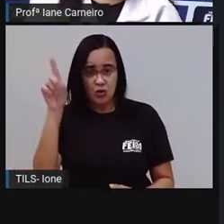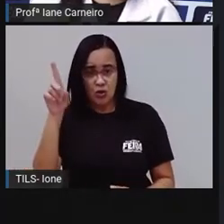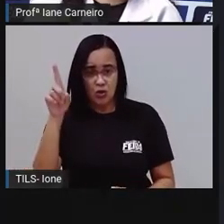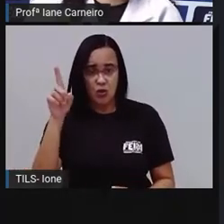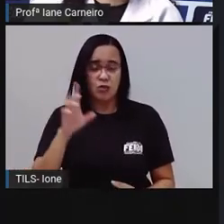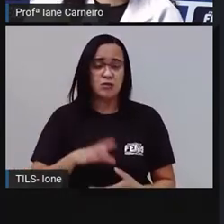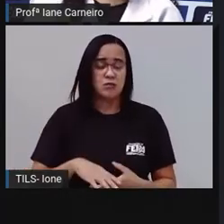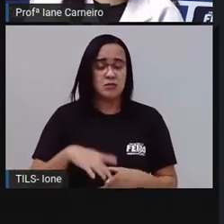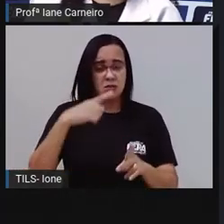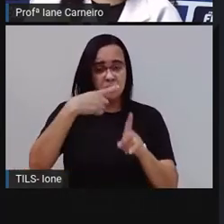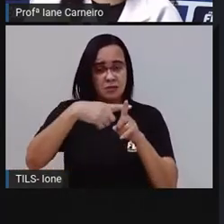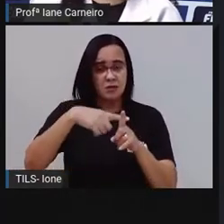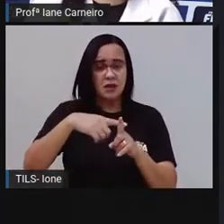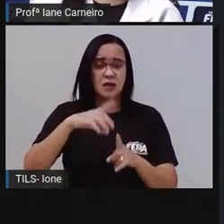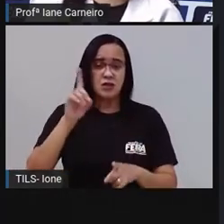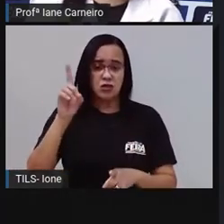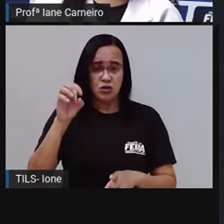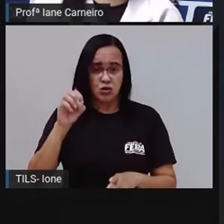dó.